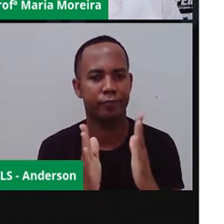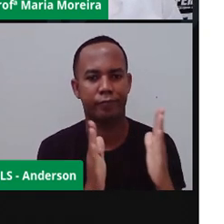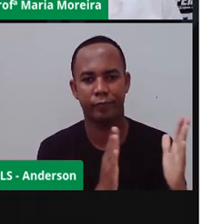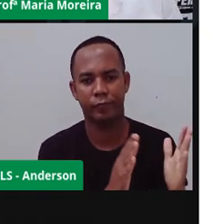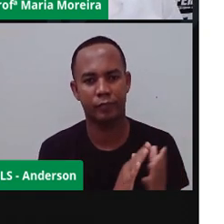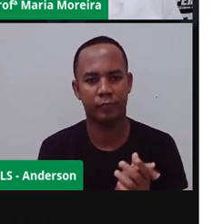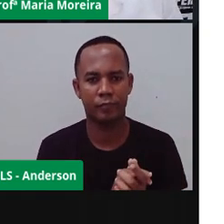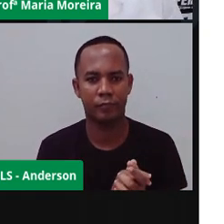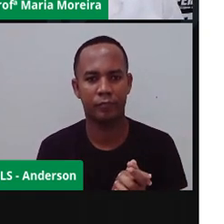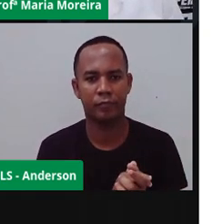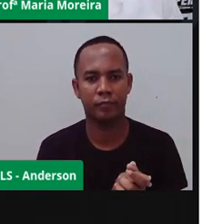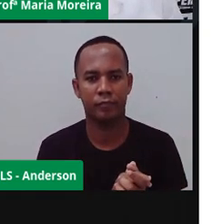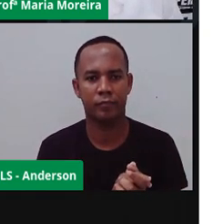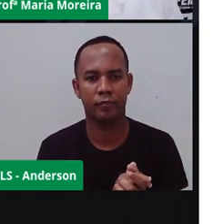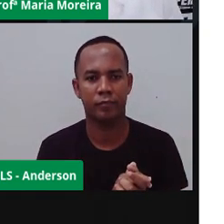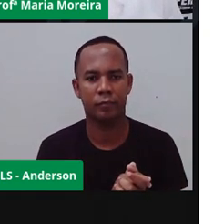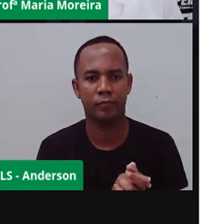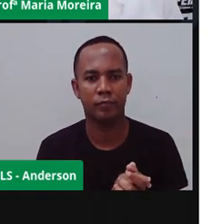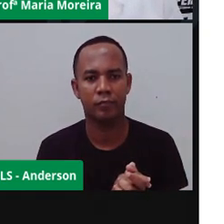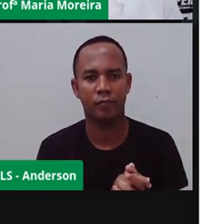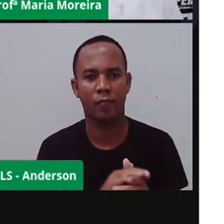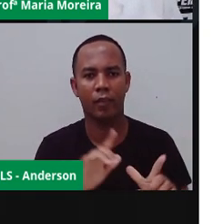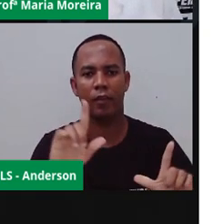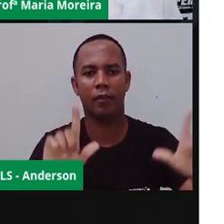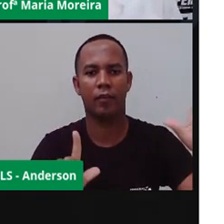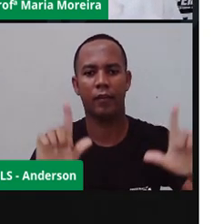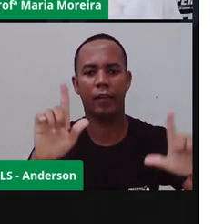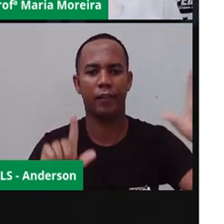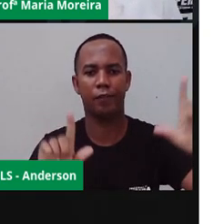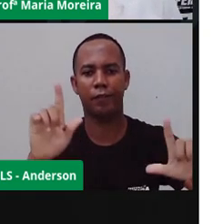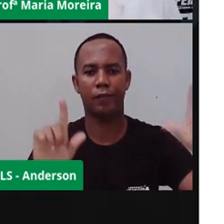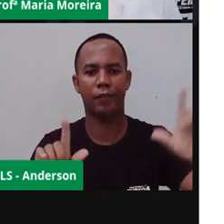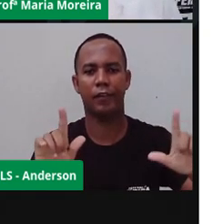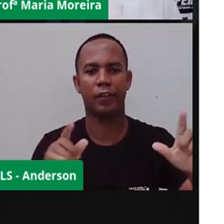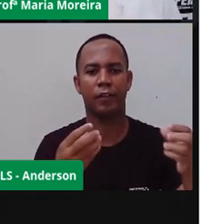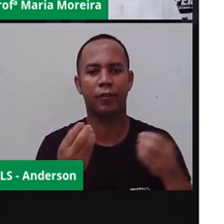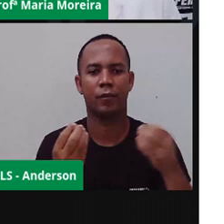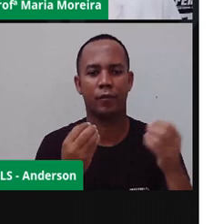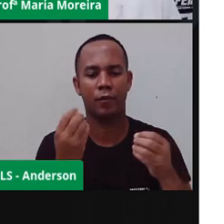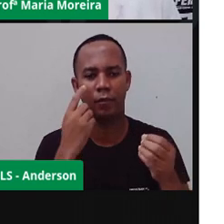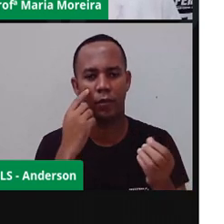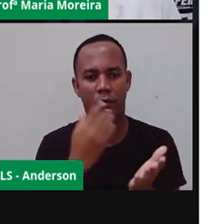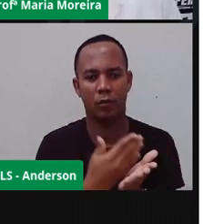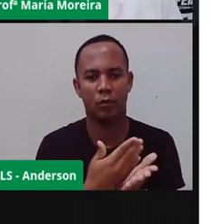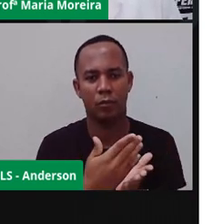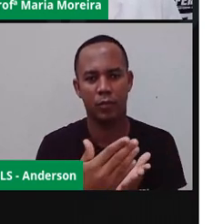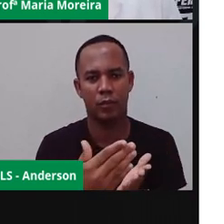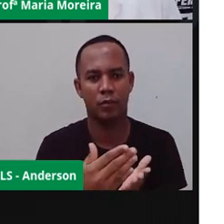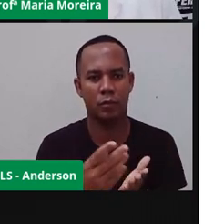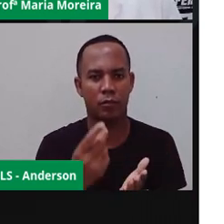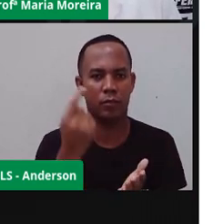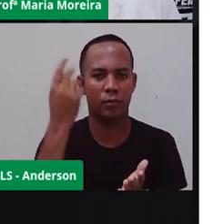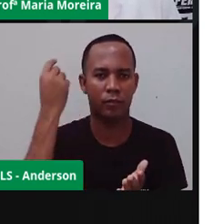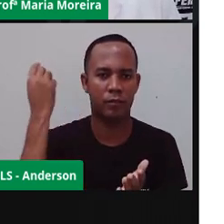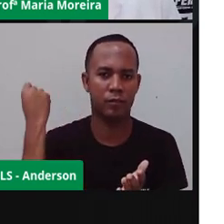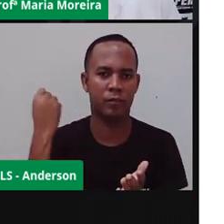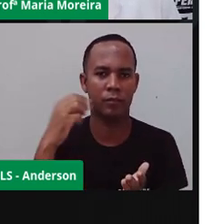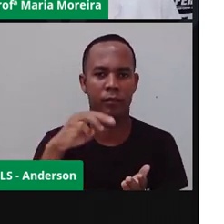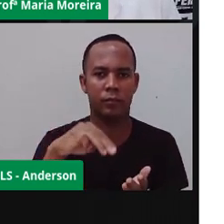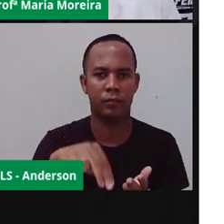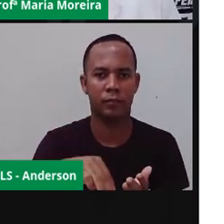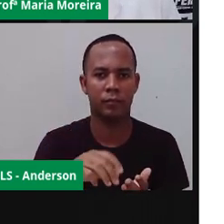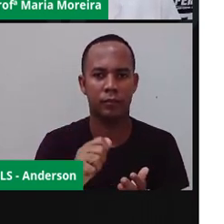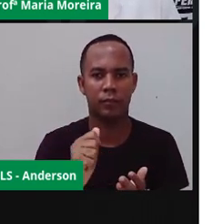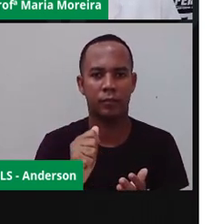Bom, emissoras de TV começaram o uso das charges através das obras do cartunista Maurício Ricardo Quirino, né, que faz aí